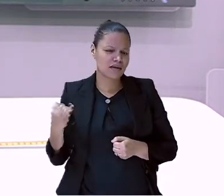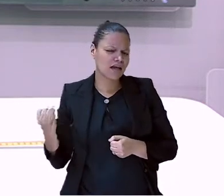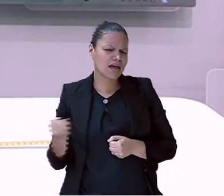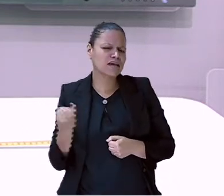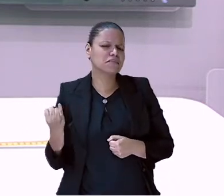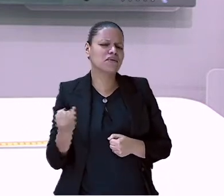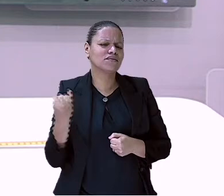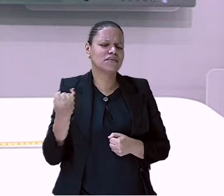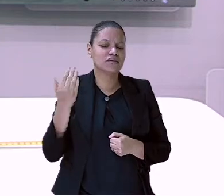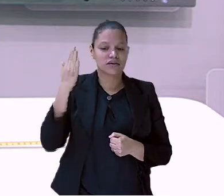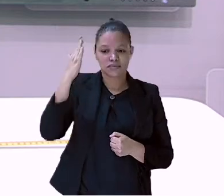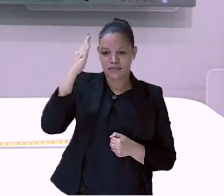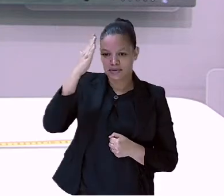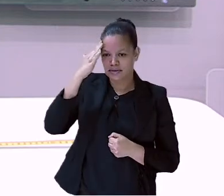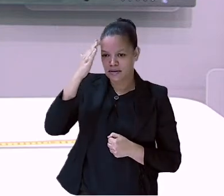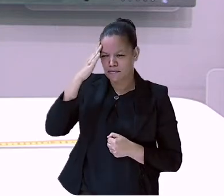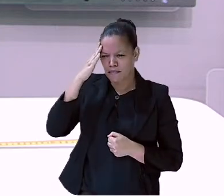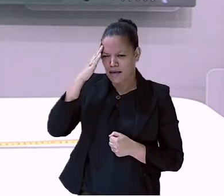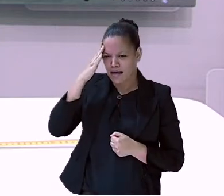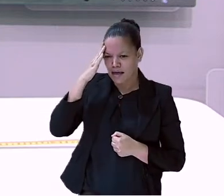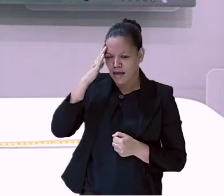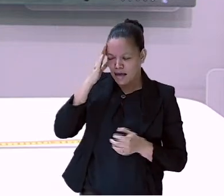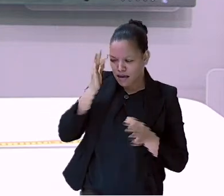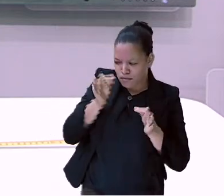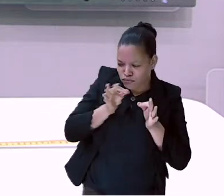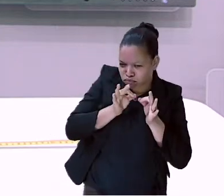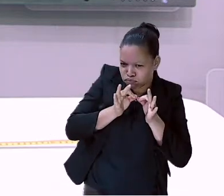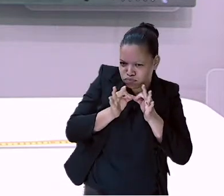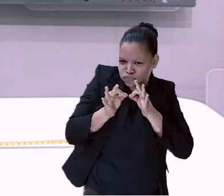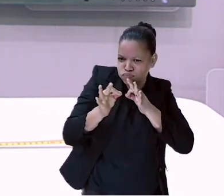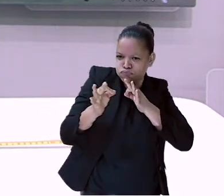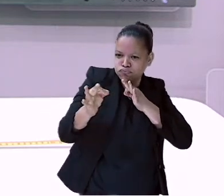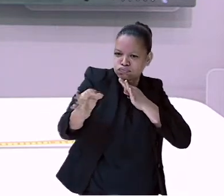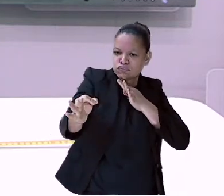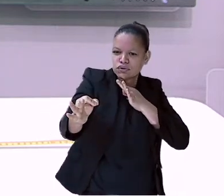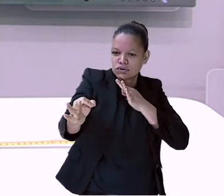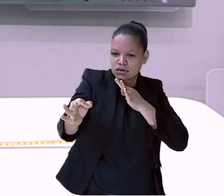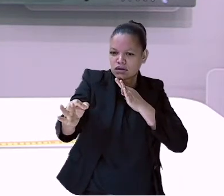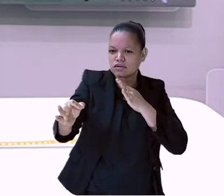E o quilômetro é dado aí em distâncias maiores.